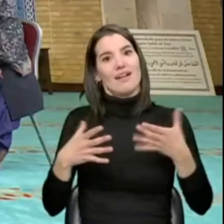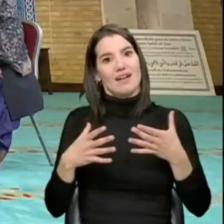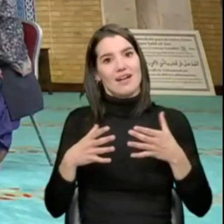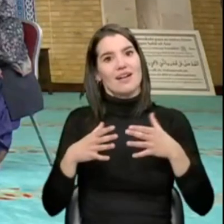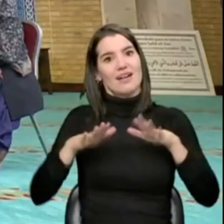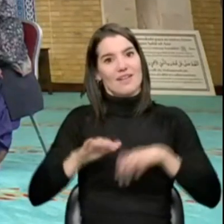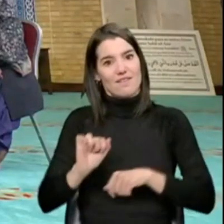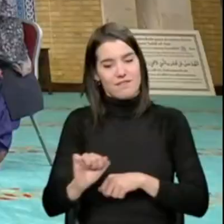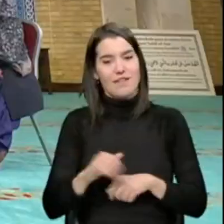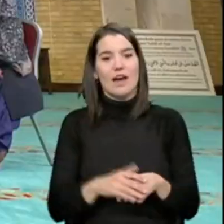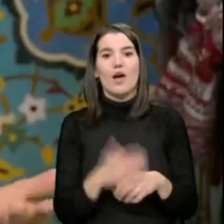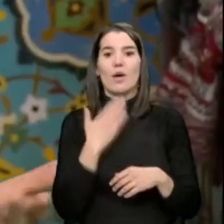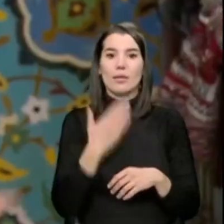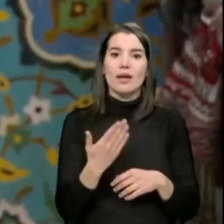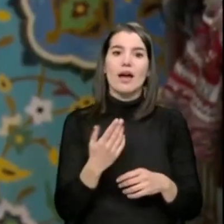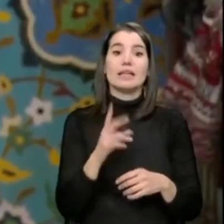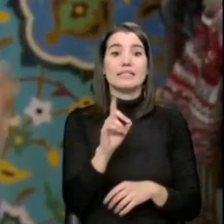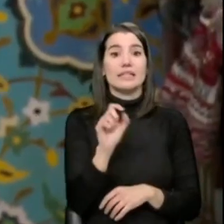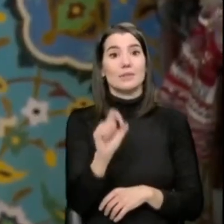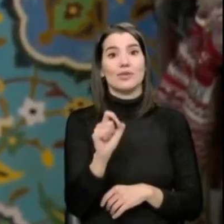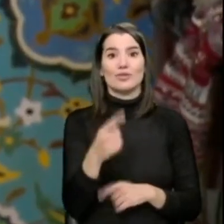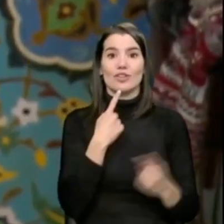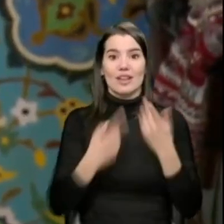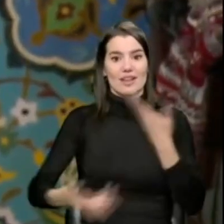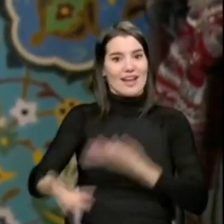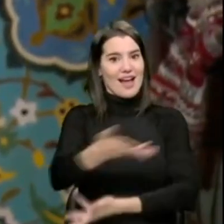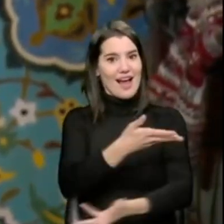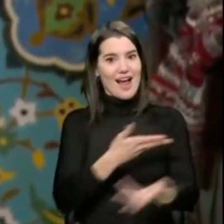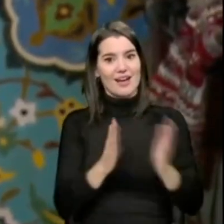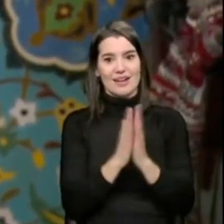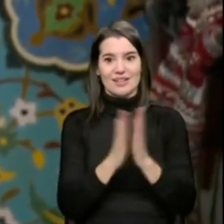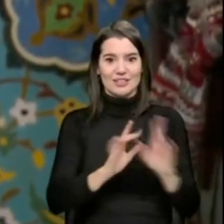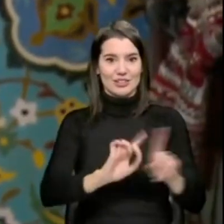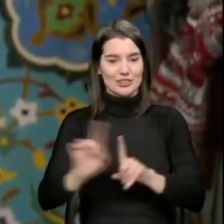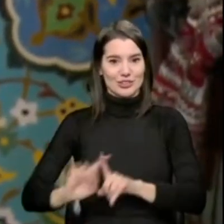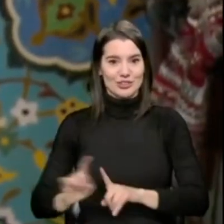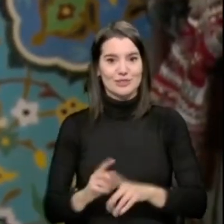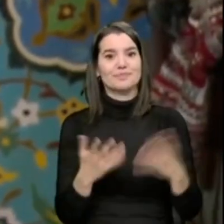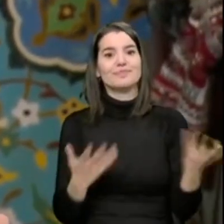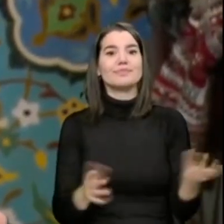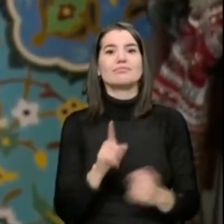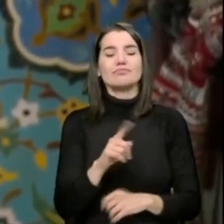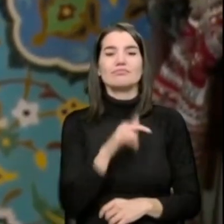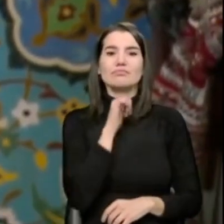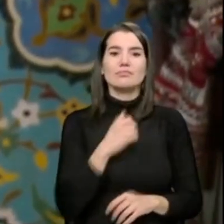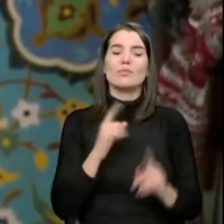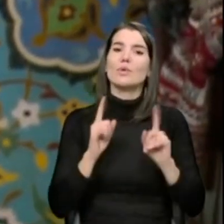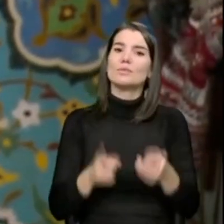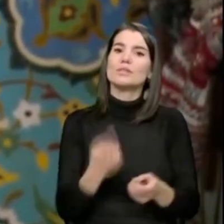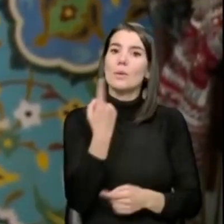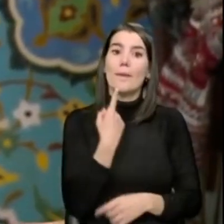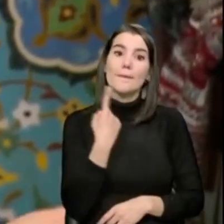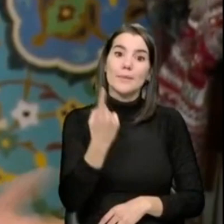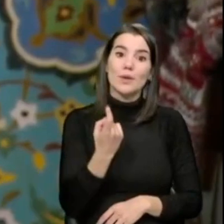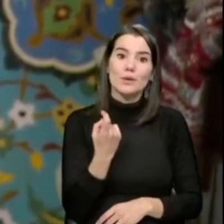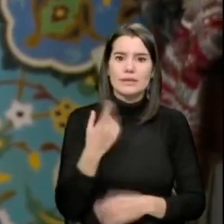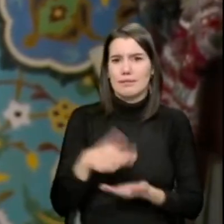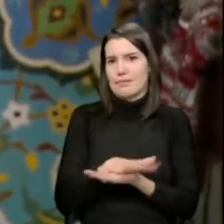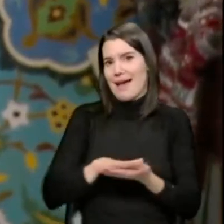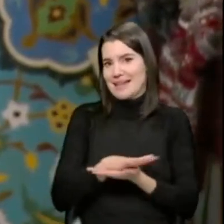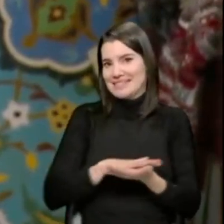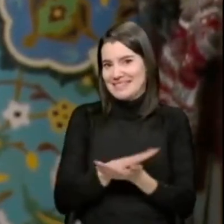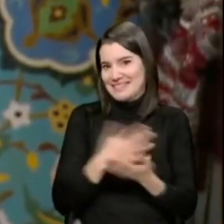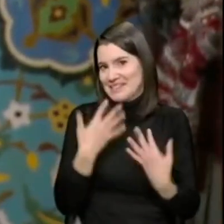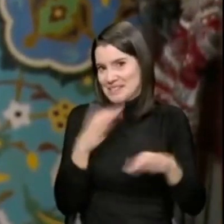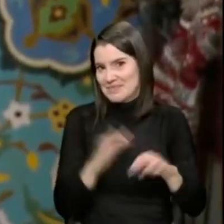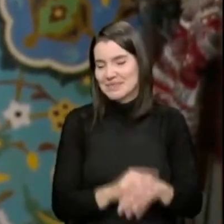para 60 minutos de diálogo aqui interreligioso. E permitam-me começar por uma pergunta básica. Quais